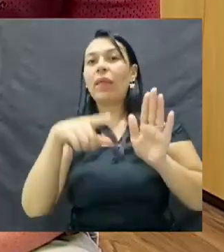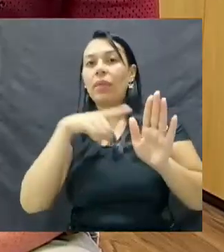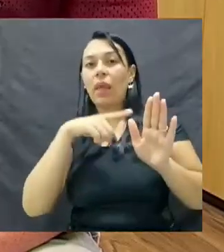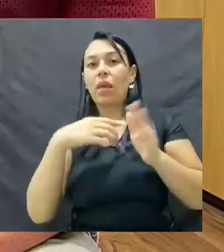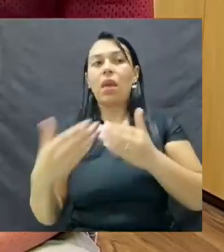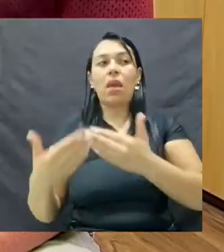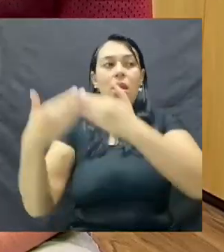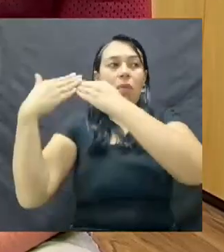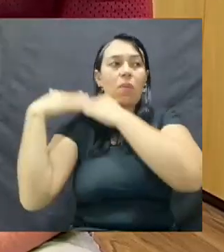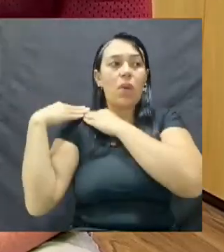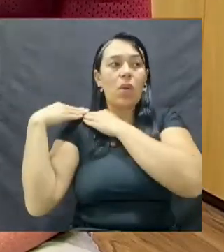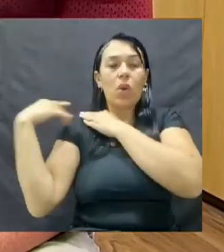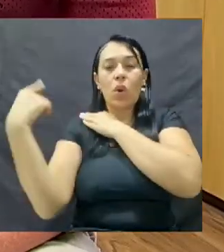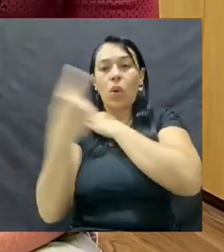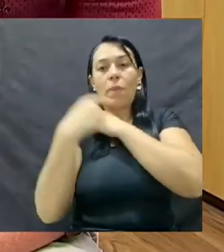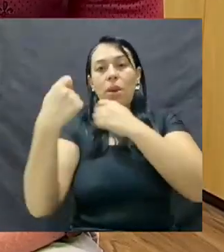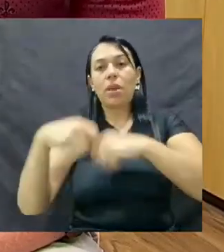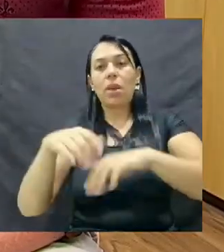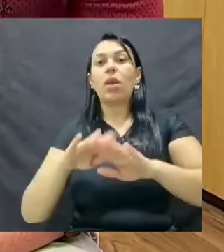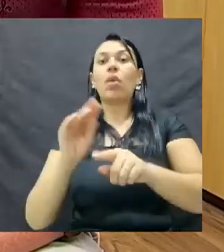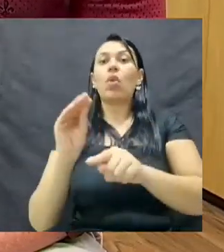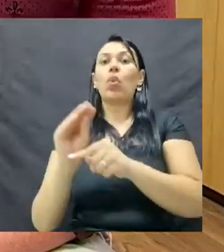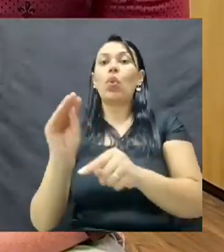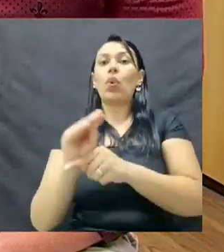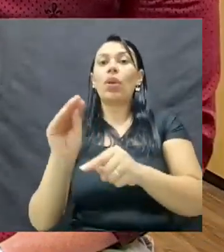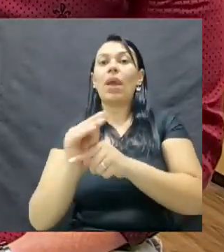O cuidado com os pagamentos de fornecedores e